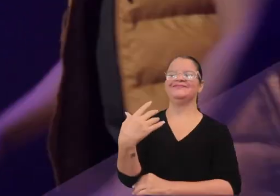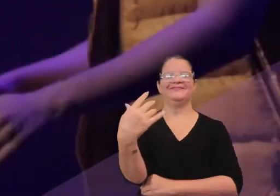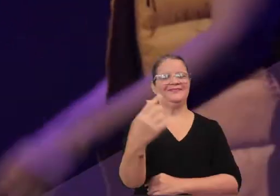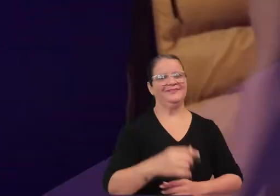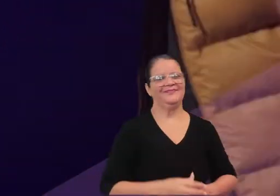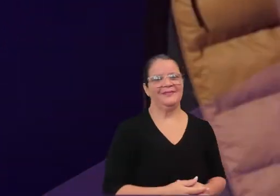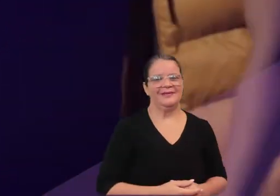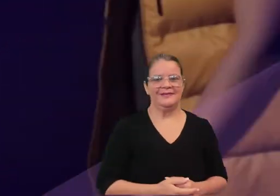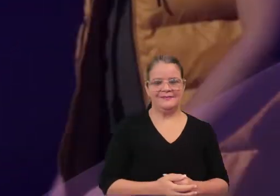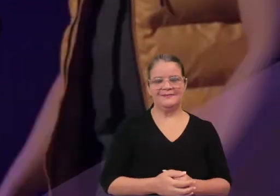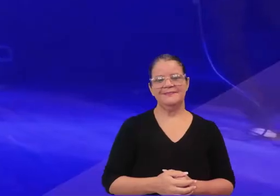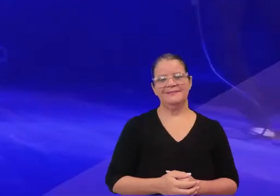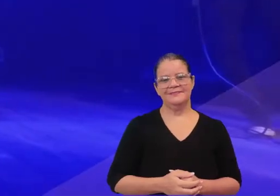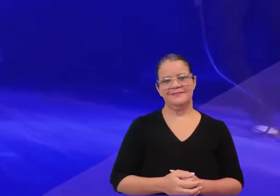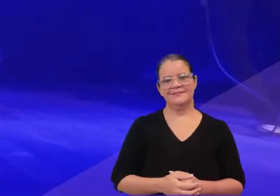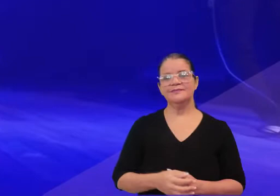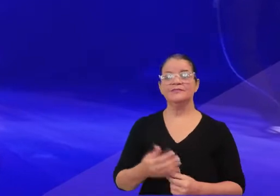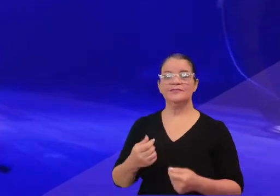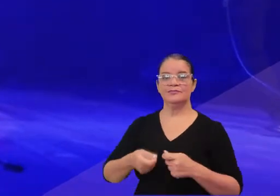hoje. Então, bora cantar.